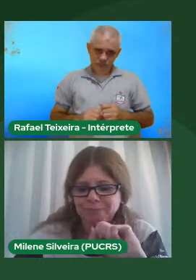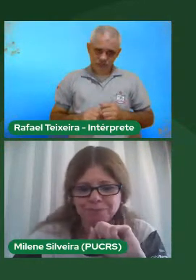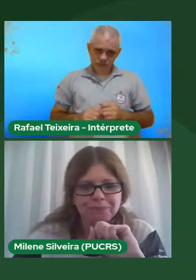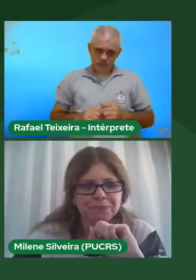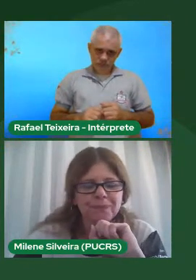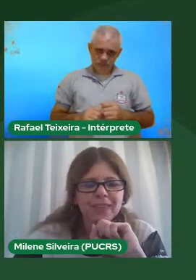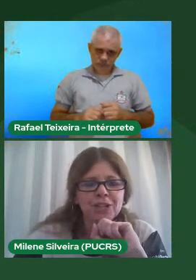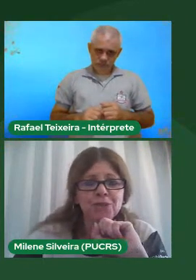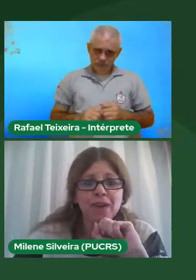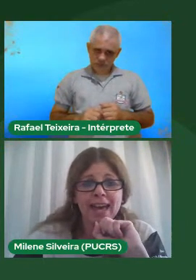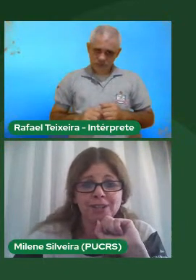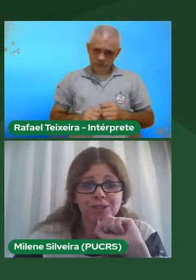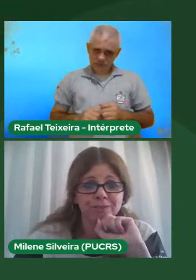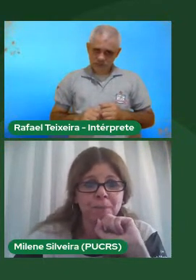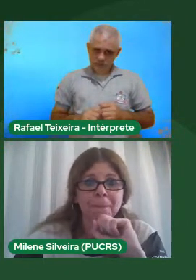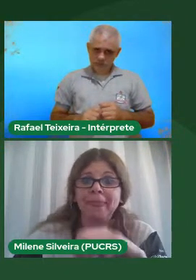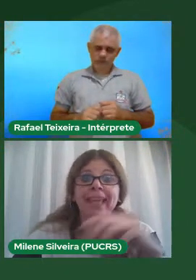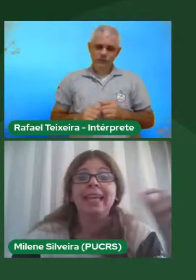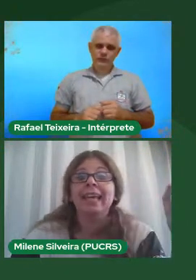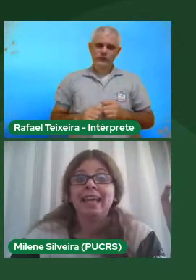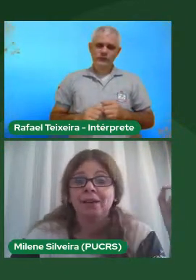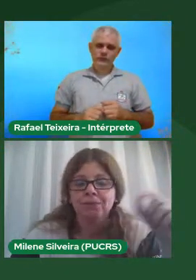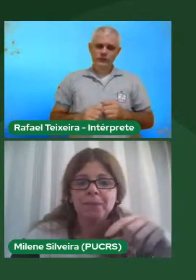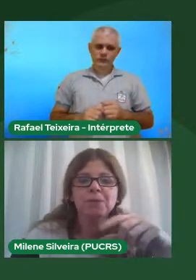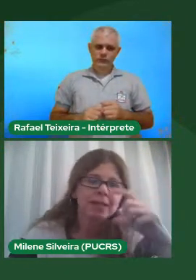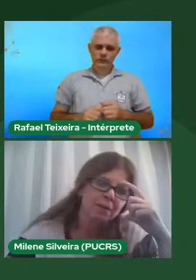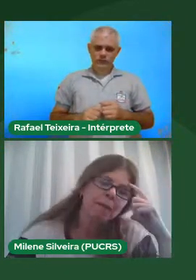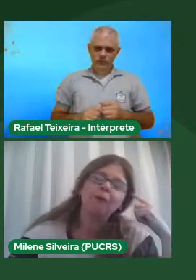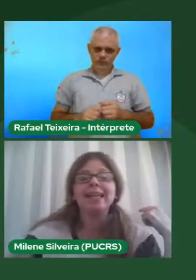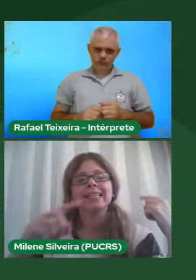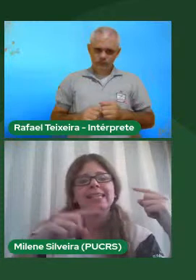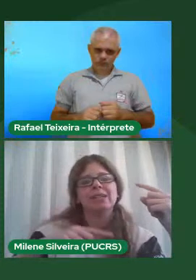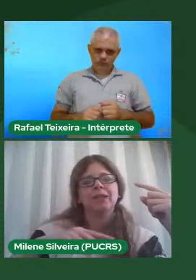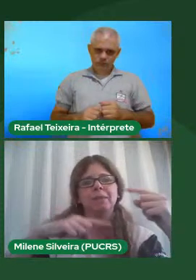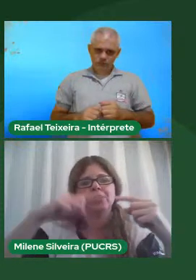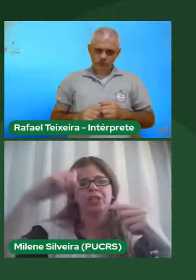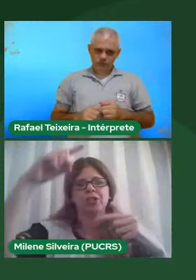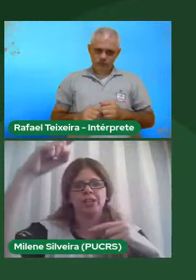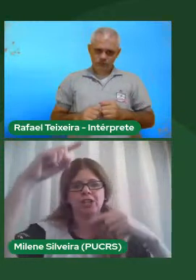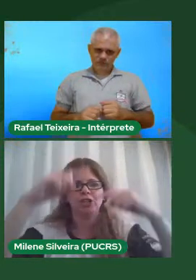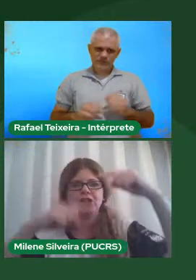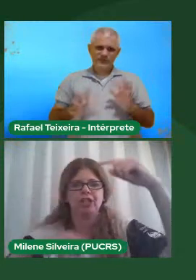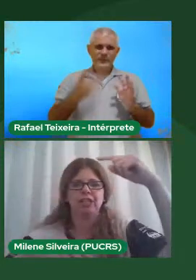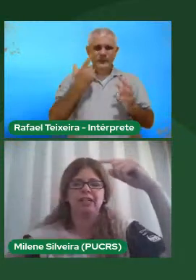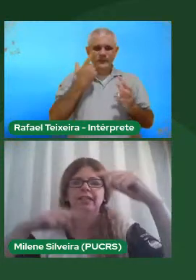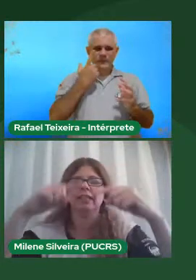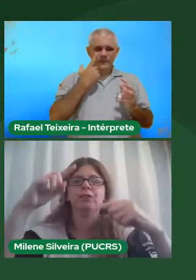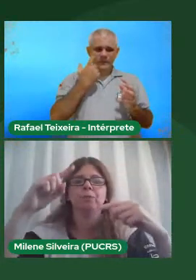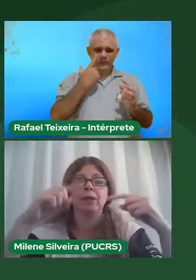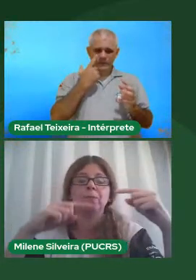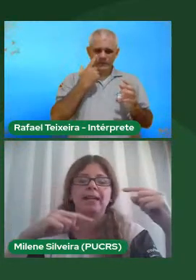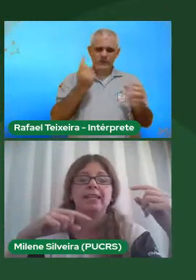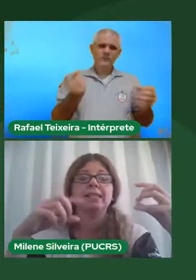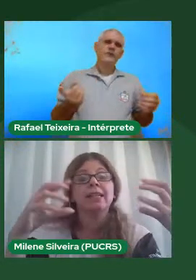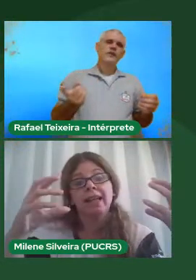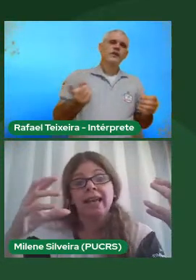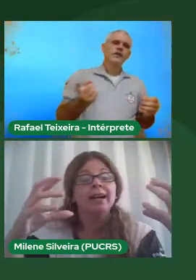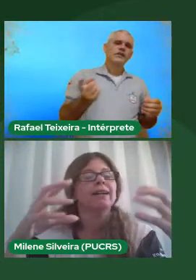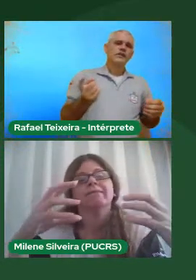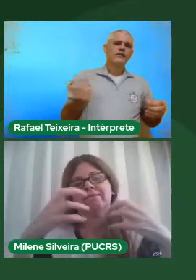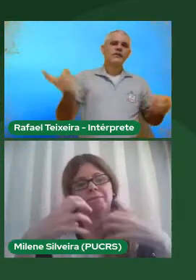se diverte. Vamos para São Paulo. Essa questão também, gente, da gente ir andando pelo